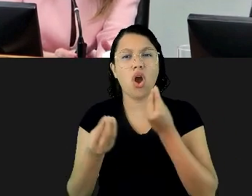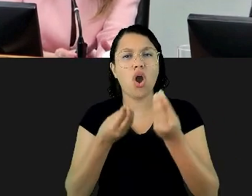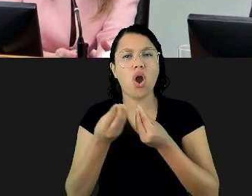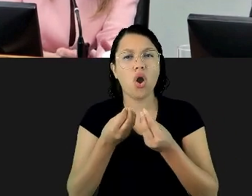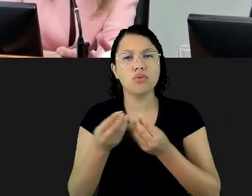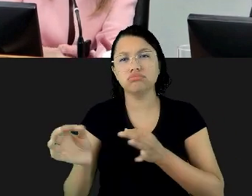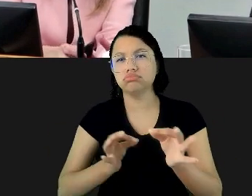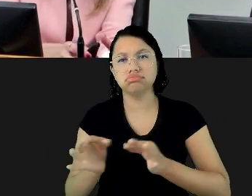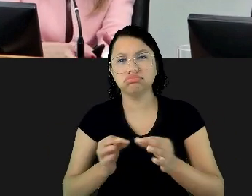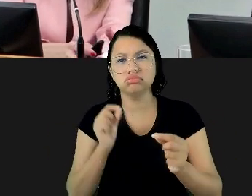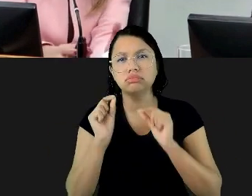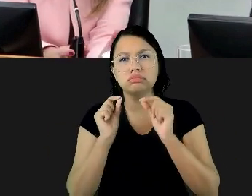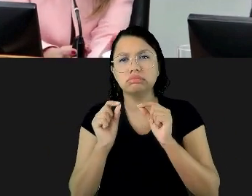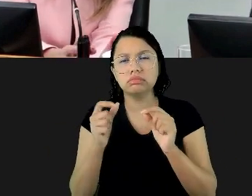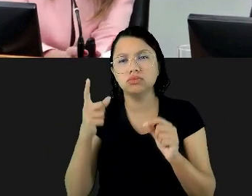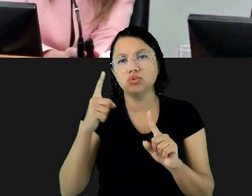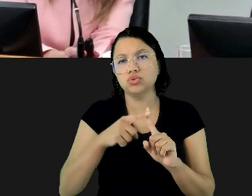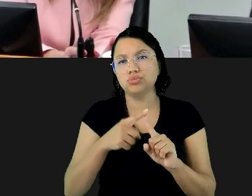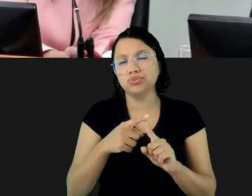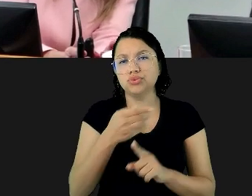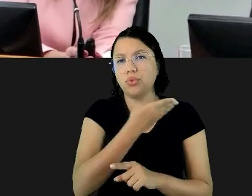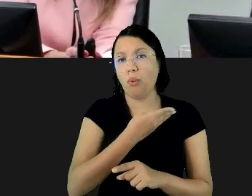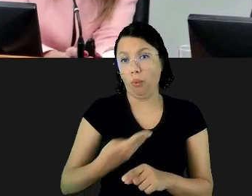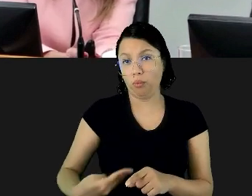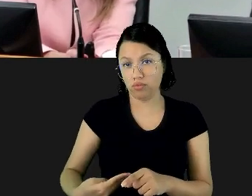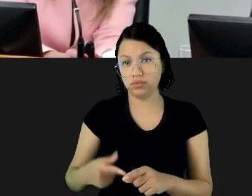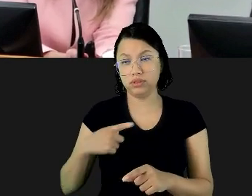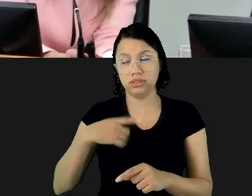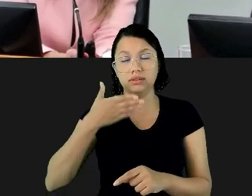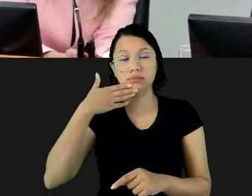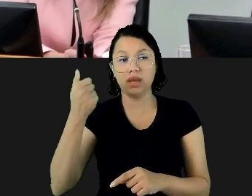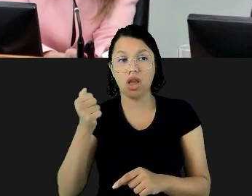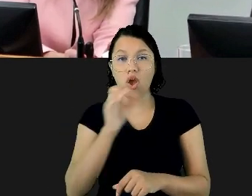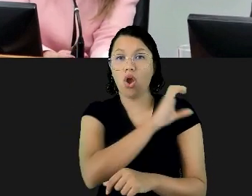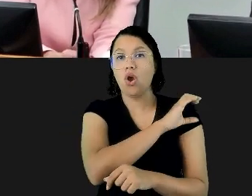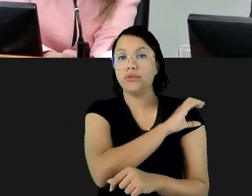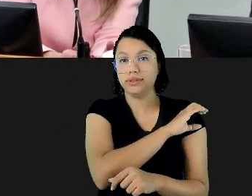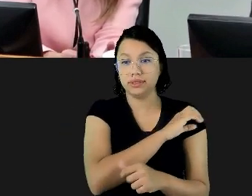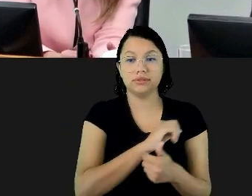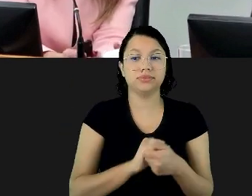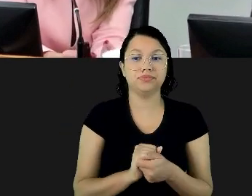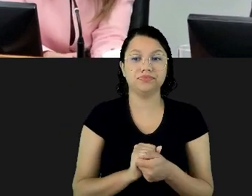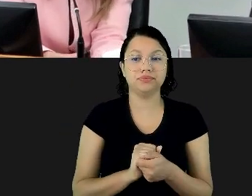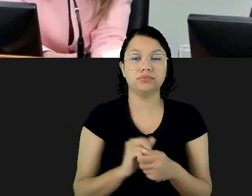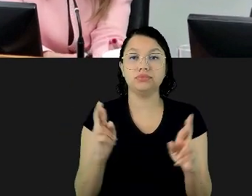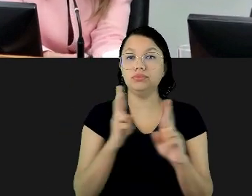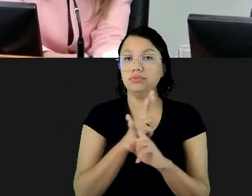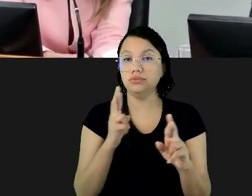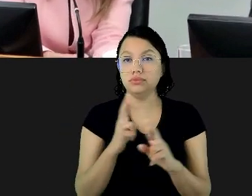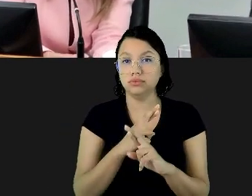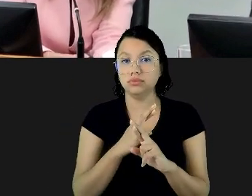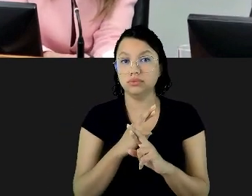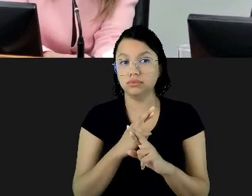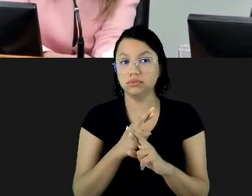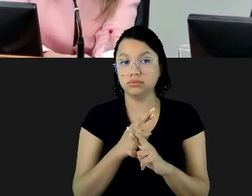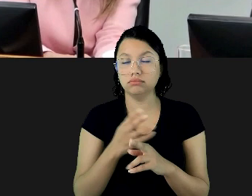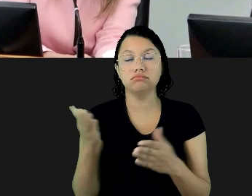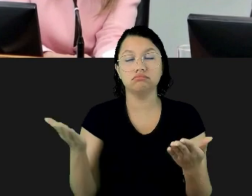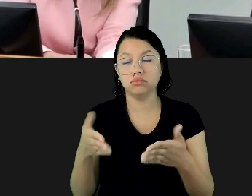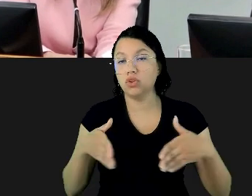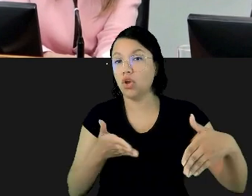gente teria uma melhor coordenação no âmbito desse corredor para que, de fato, a gente tenha o